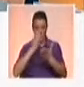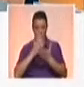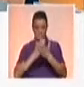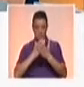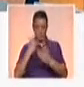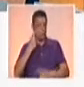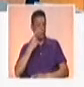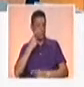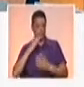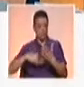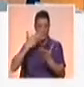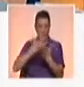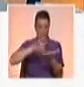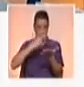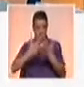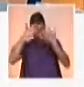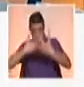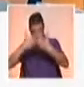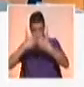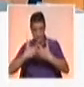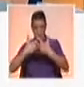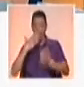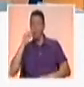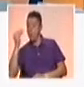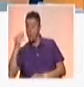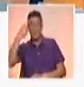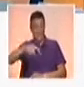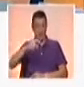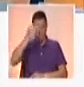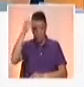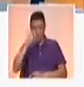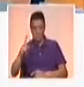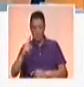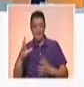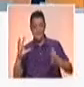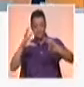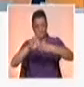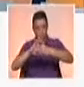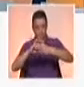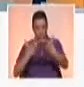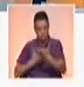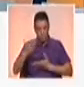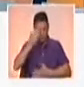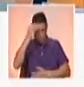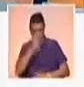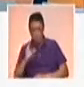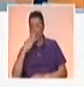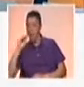de conhecimentos, não só nas dúvidas sem que dúvida, o aluno sim. possa ter em relação à pessoa, mas também na ligação entre eles, não é? Sim,